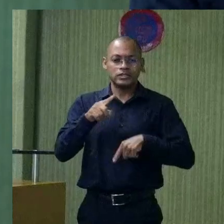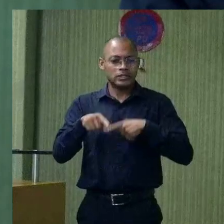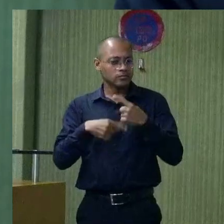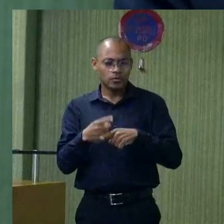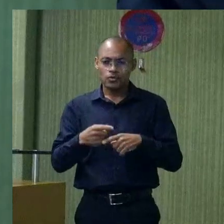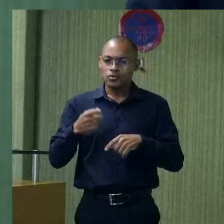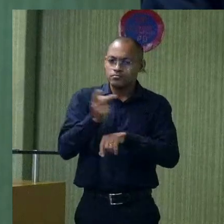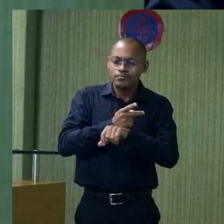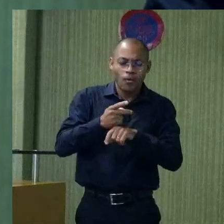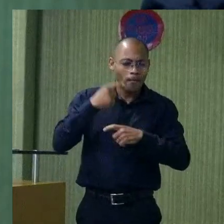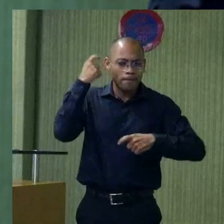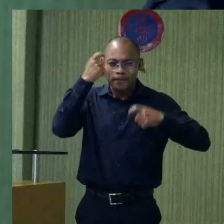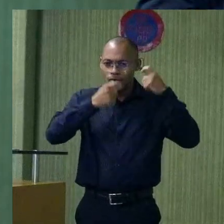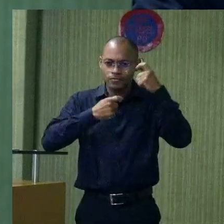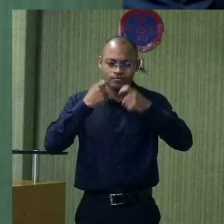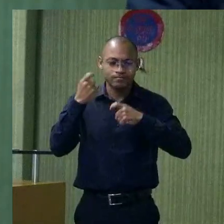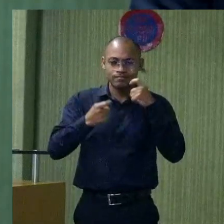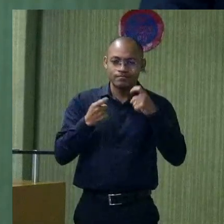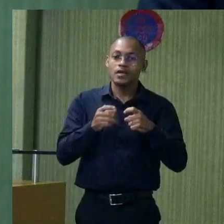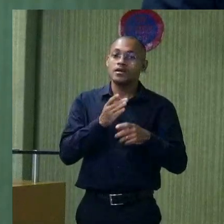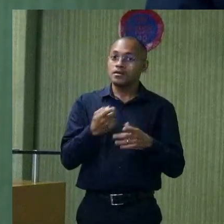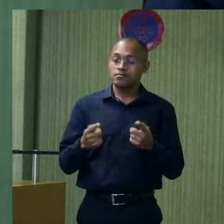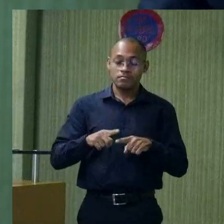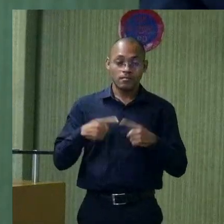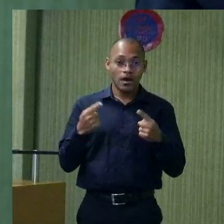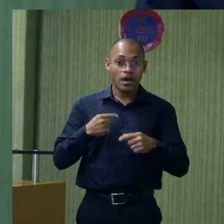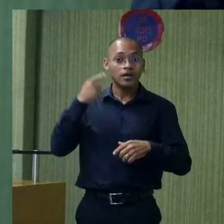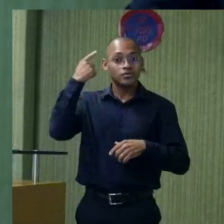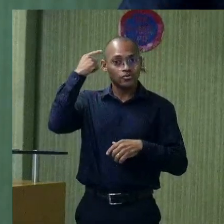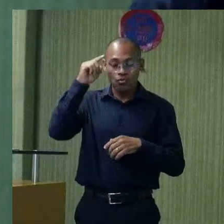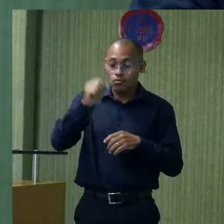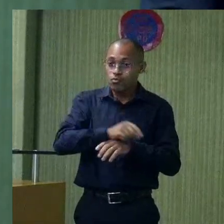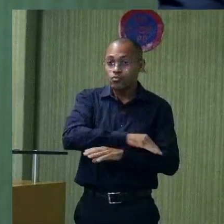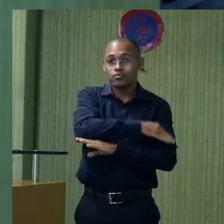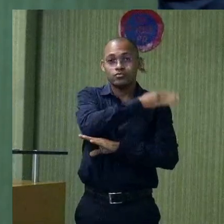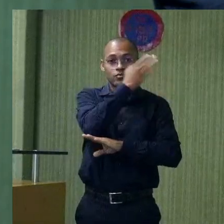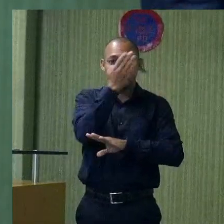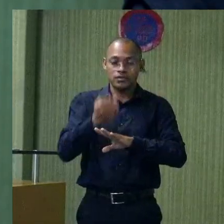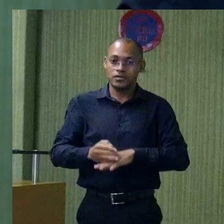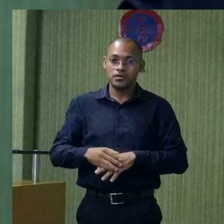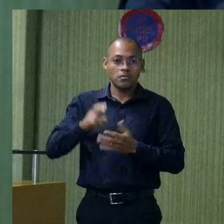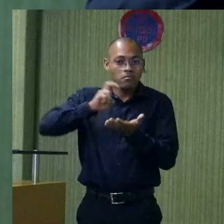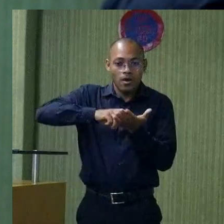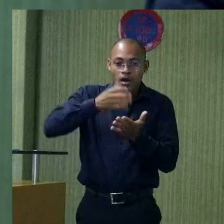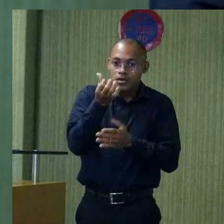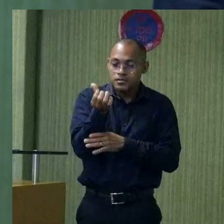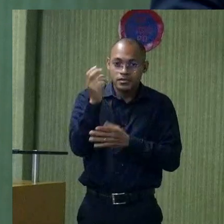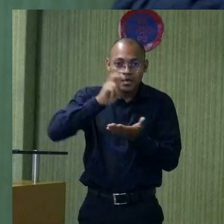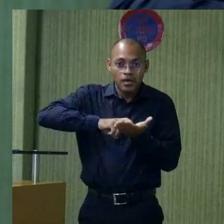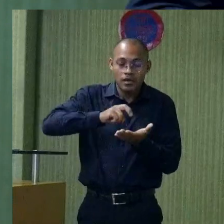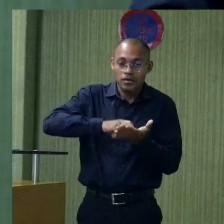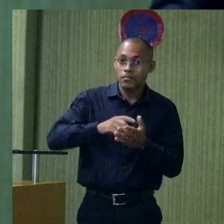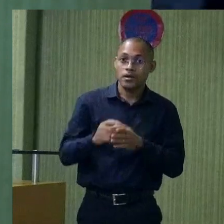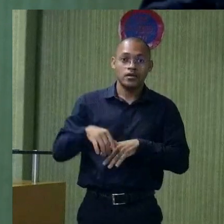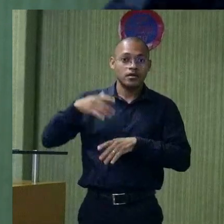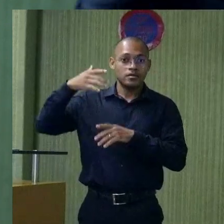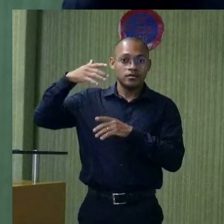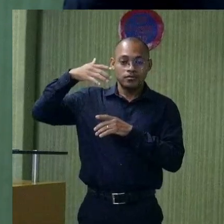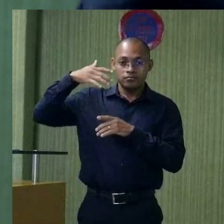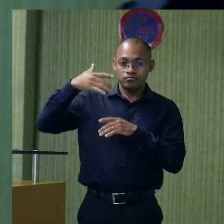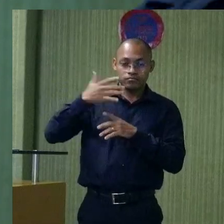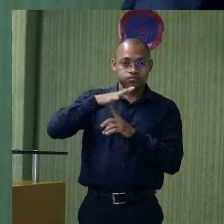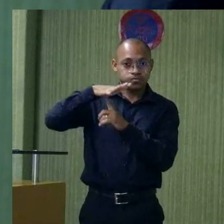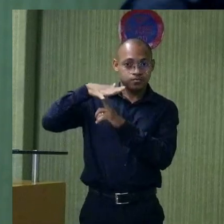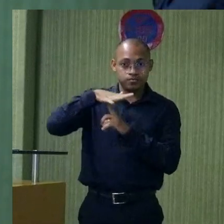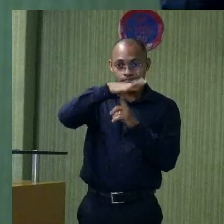outra preocupação mas isso assim passando o dia todo né acordávamos às 6 da manhã em Porto Alegre com os helicópteros resgatando